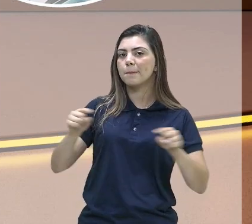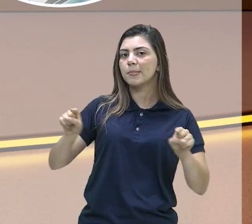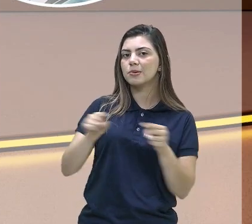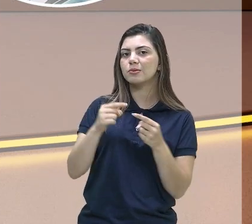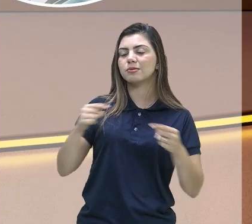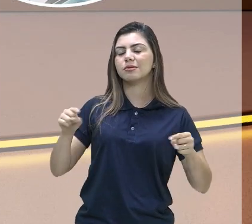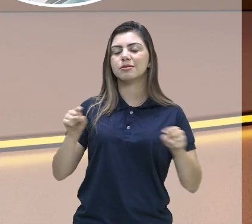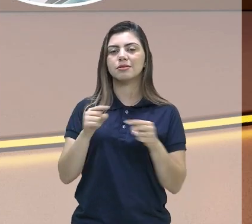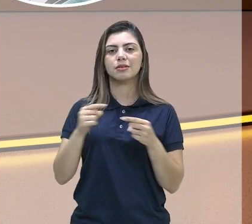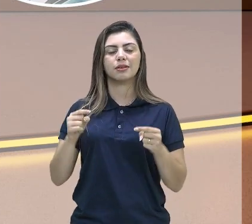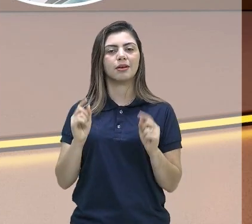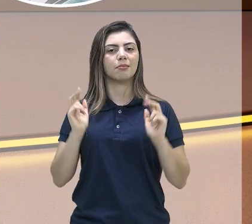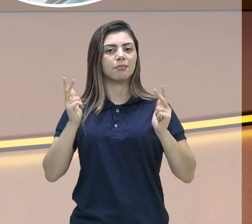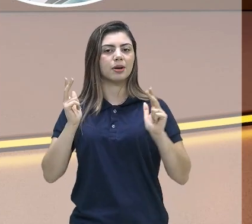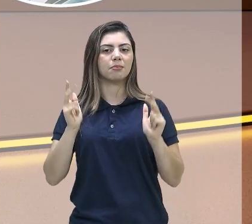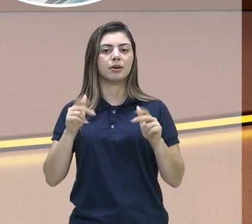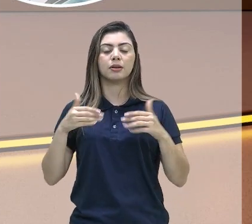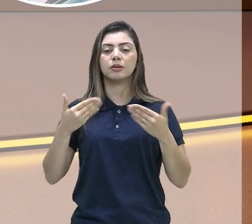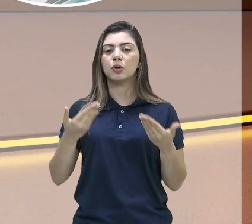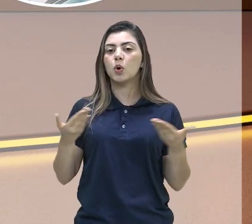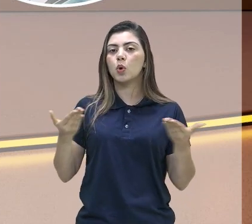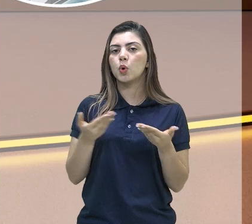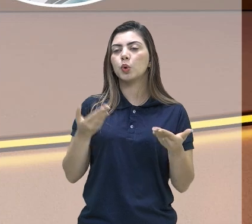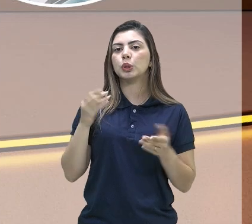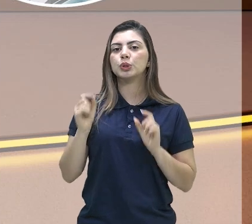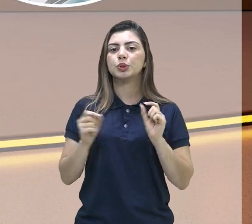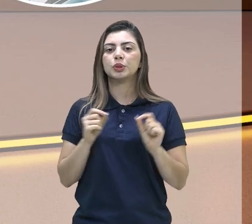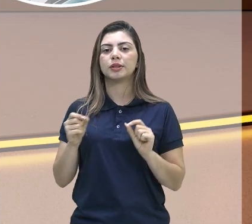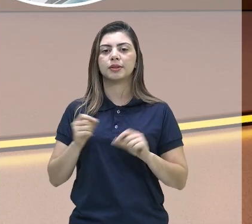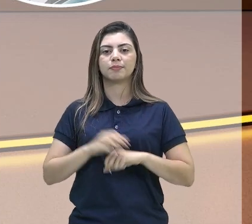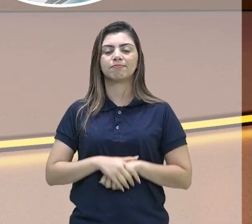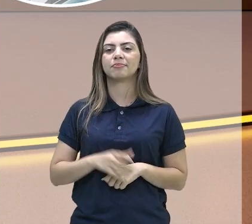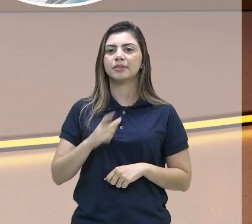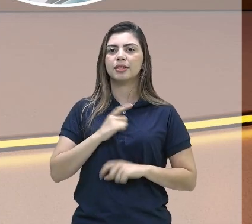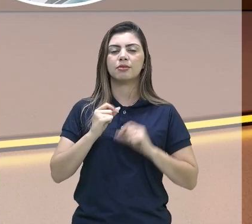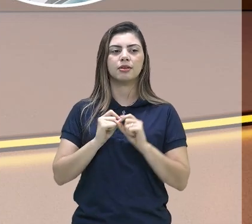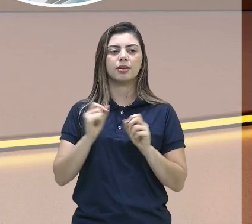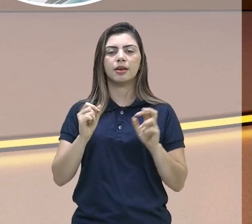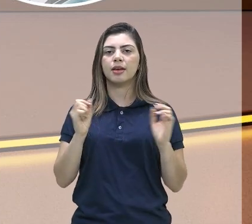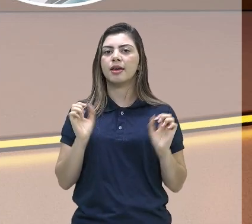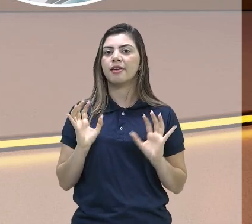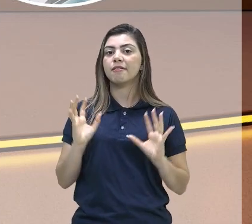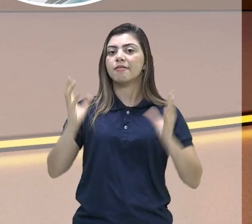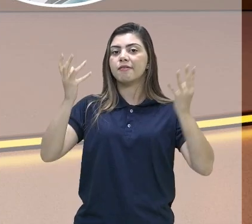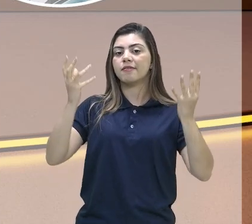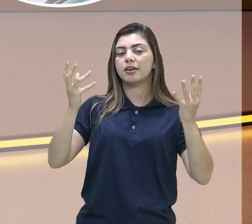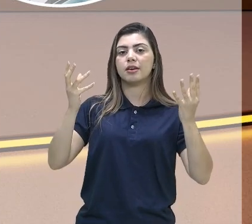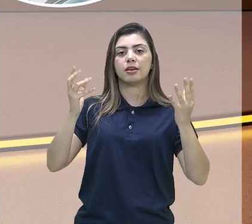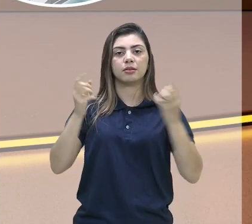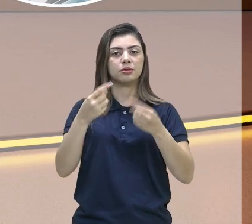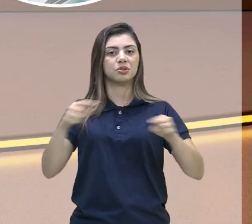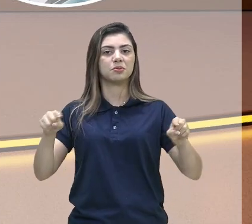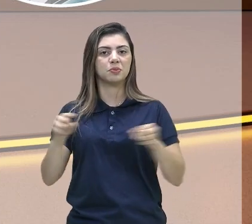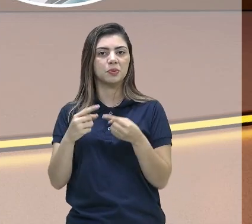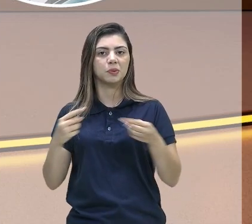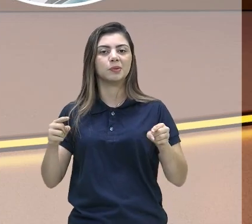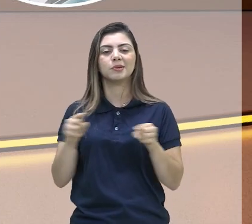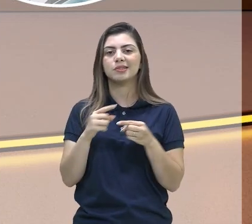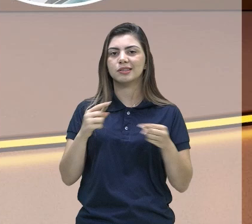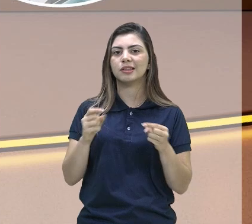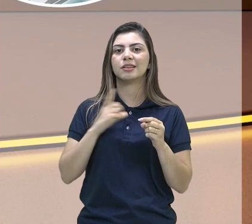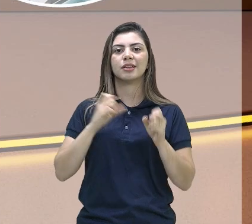Hoje existem grandes, digamos assim, encontros musicais, grandes shows que levam,